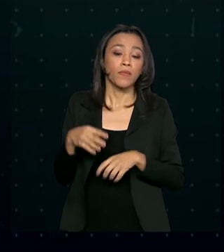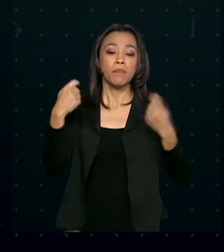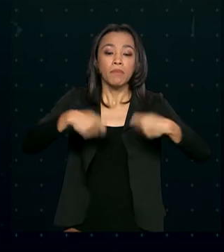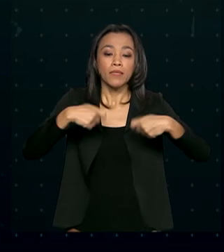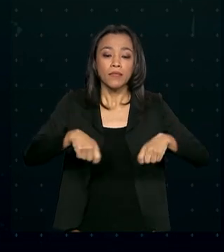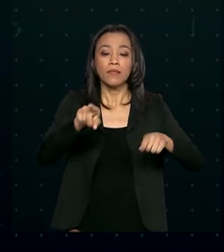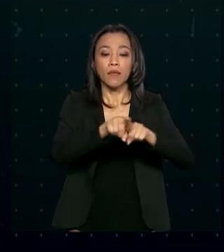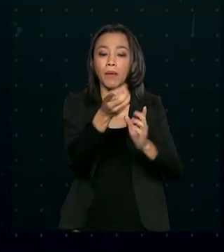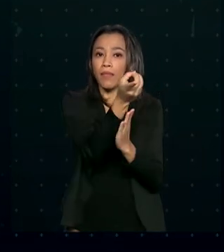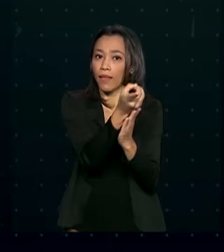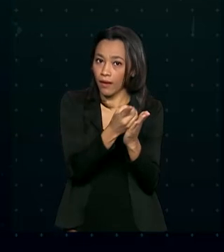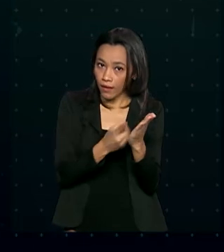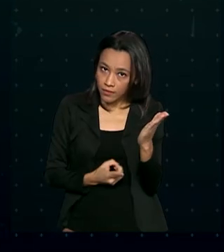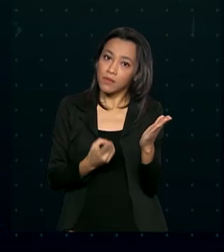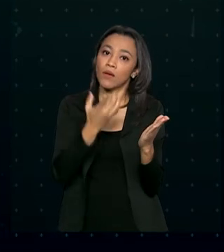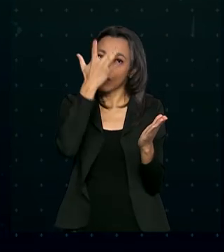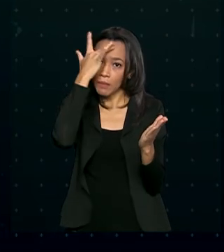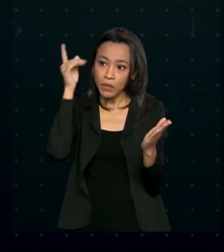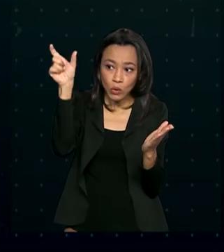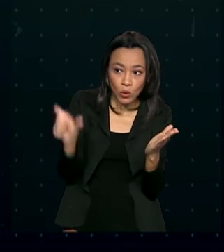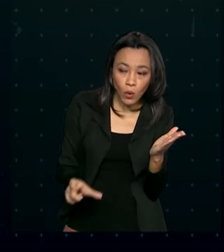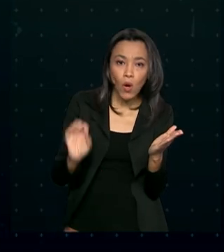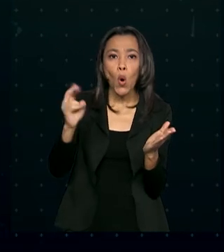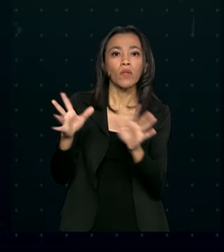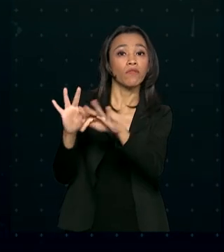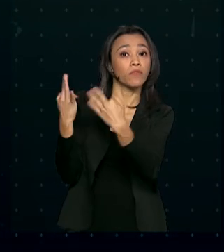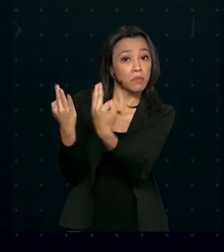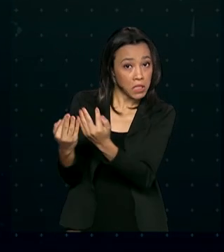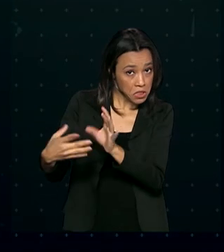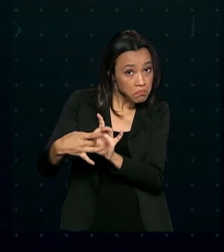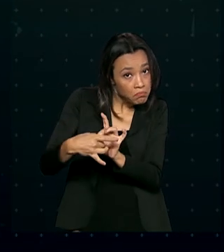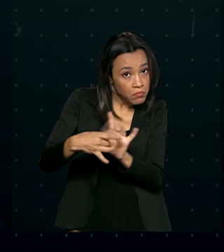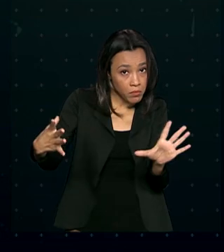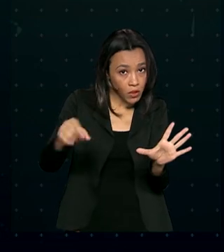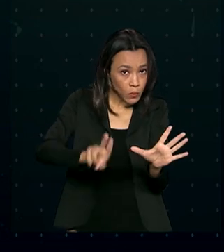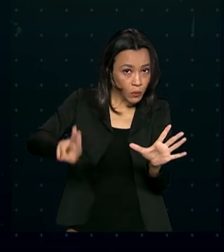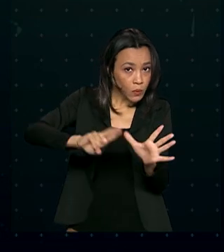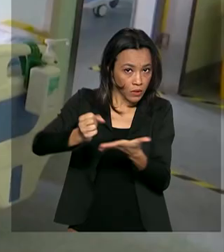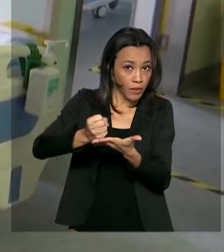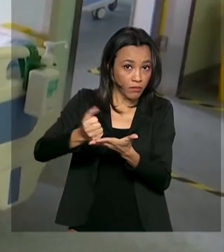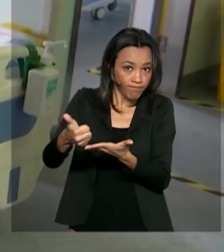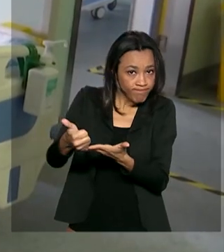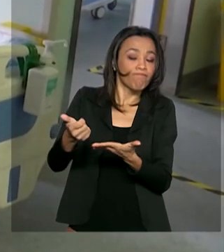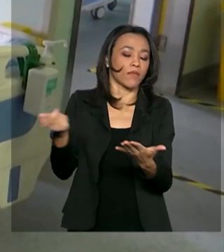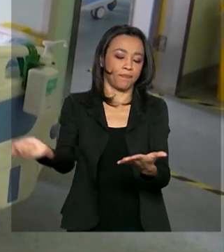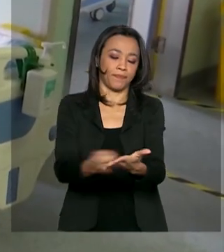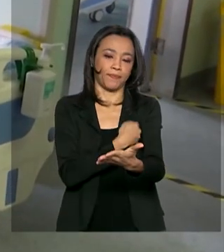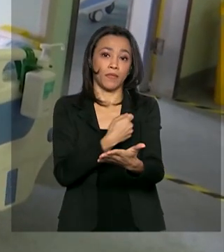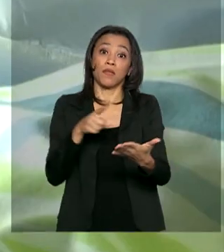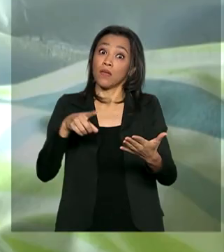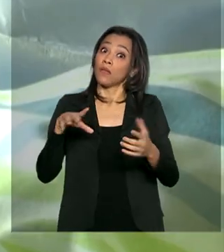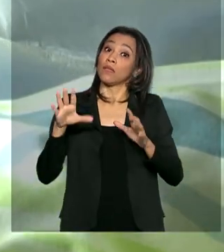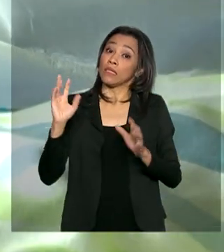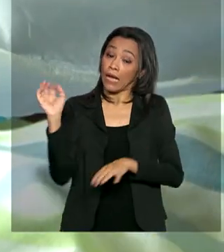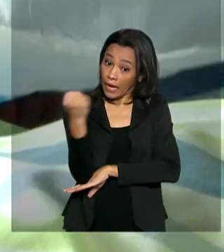uma declaração do paciente ou de familiares autorizando o uso da medicação. Para casos graves,